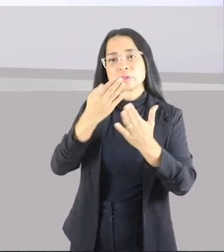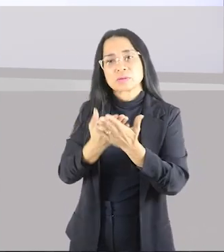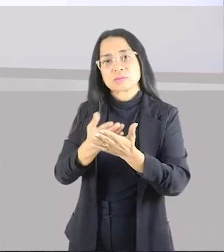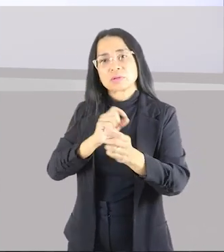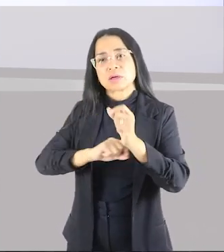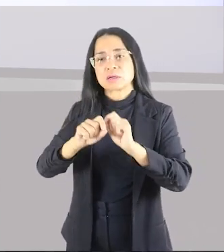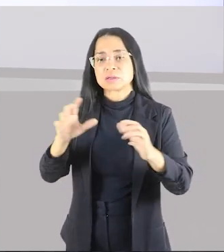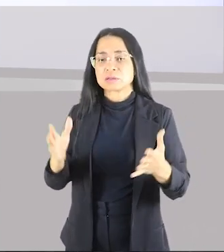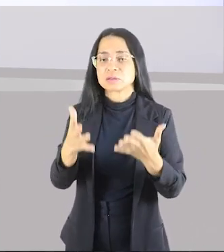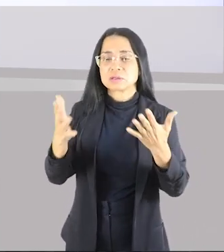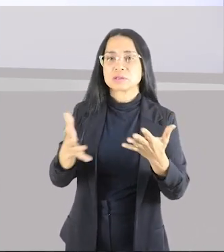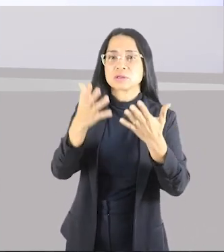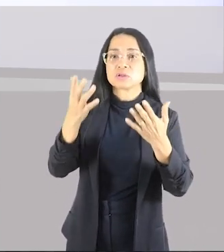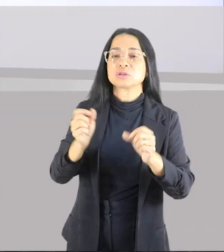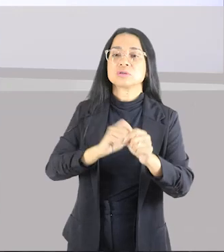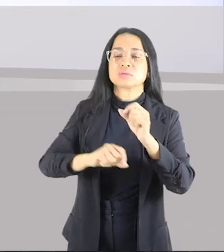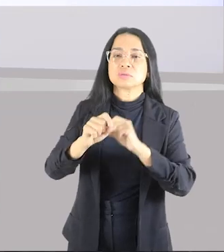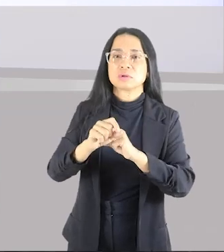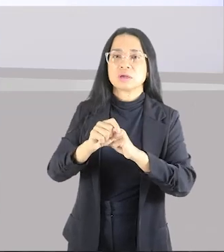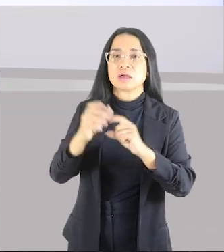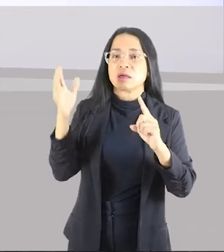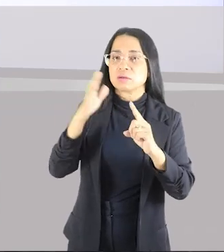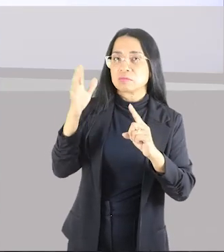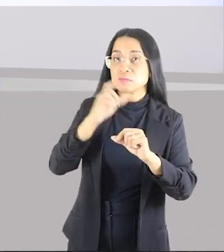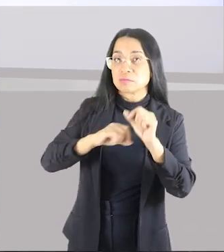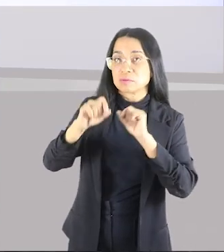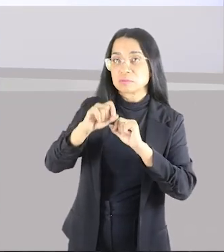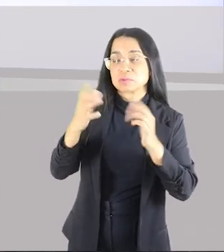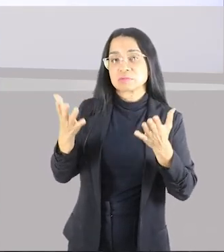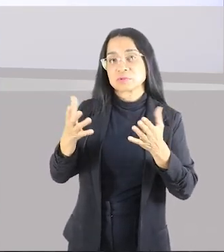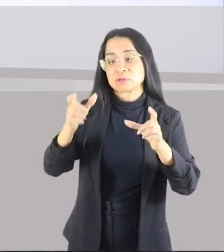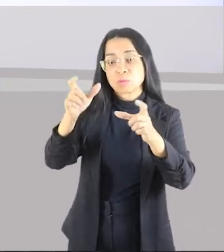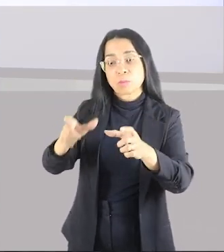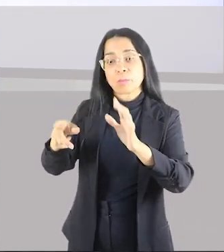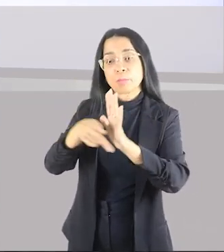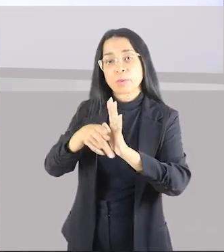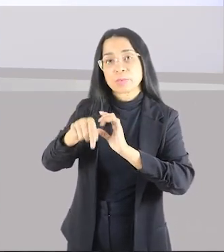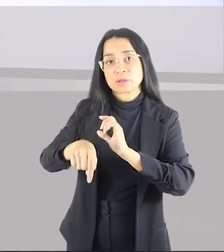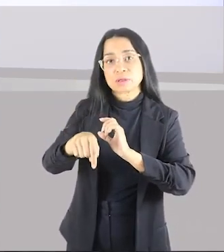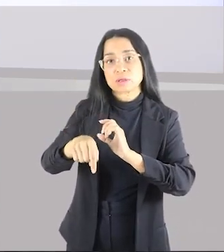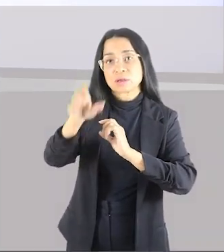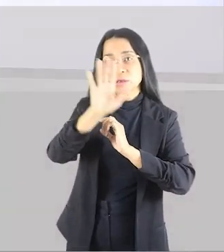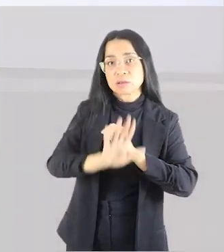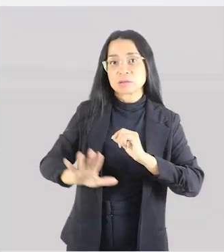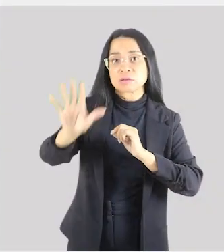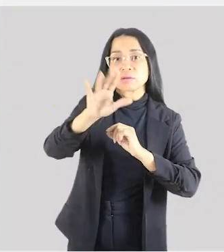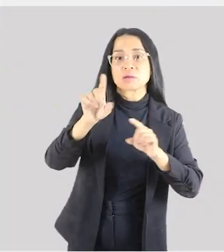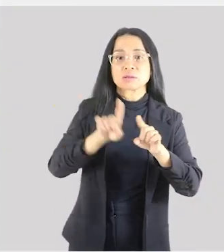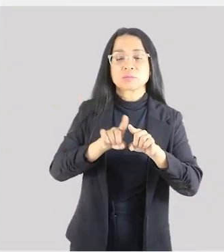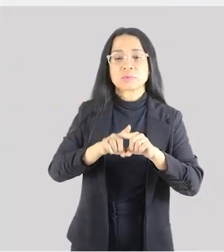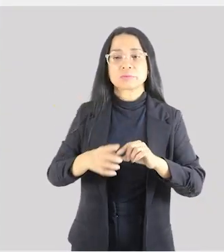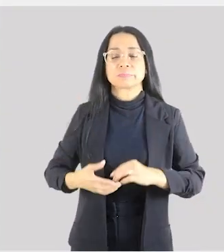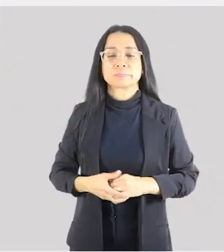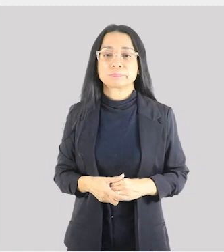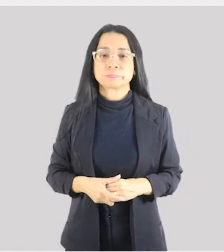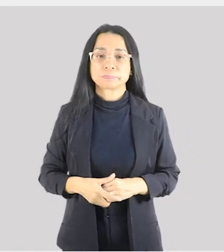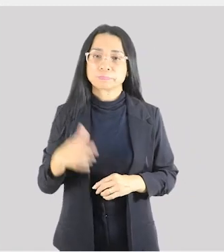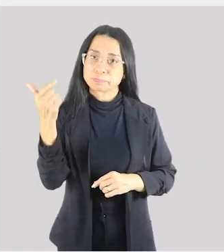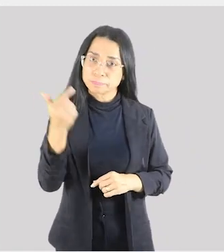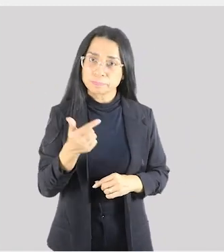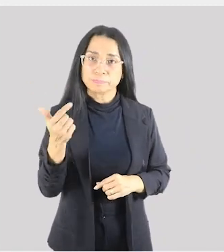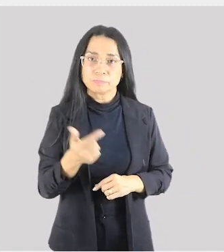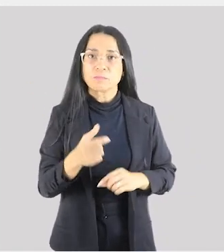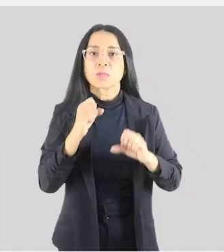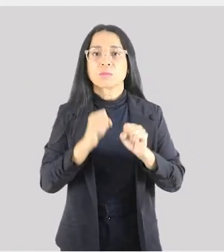incentivo às manifestações locais e territoriais no geral. Em segundo lugar, nós